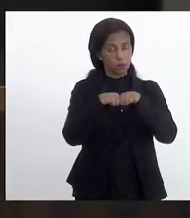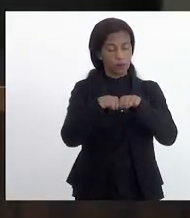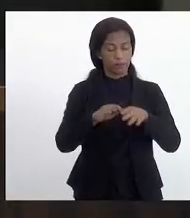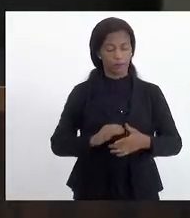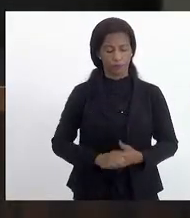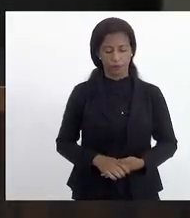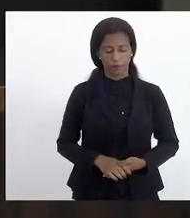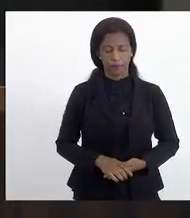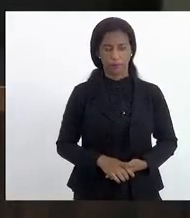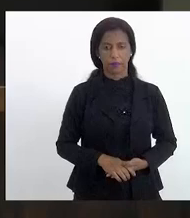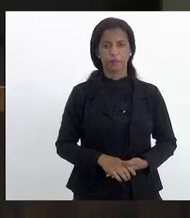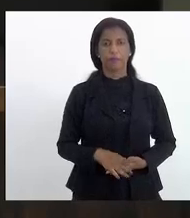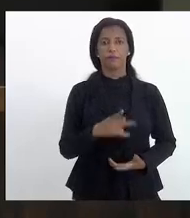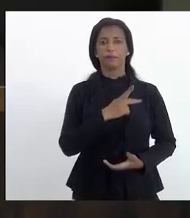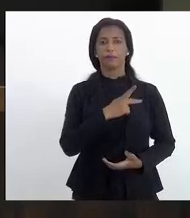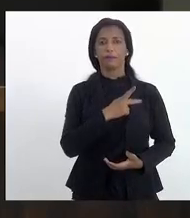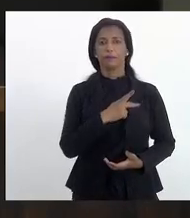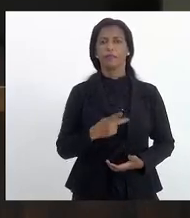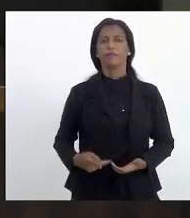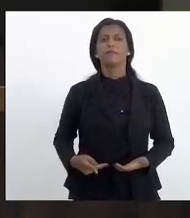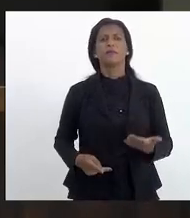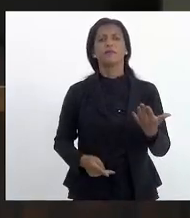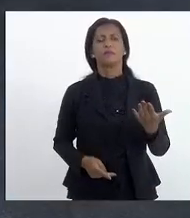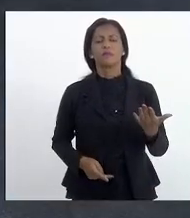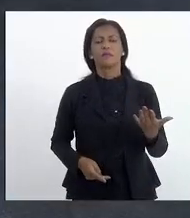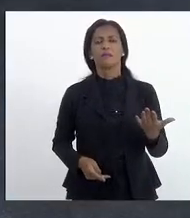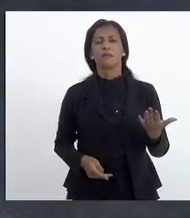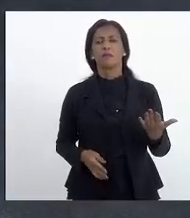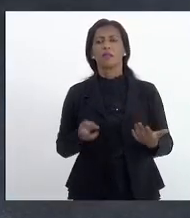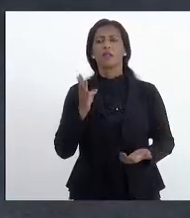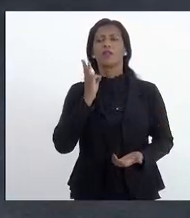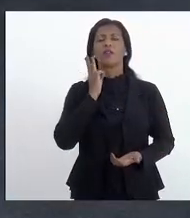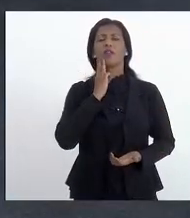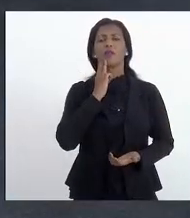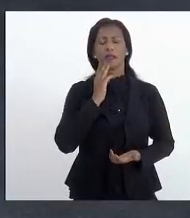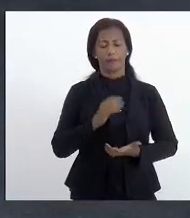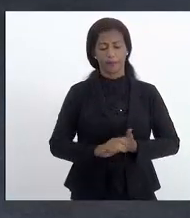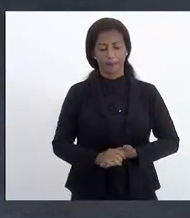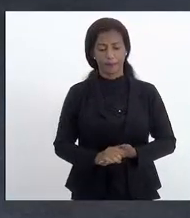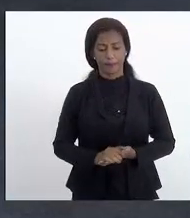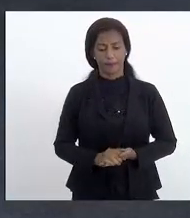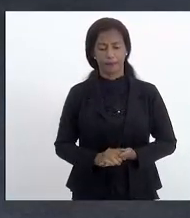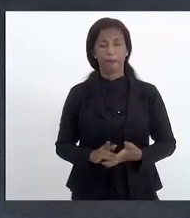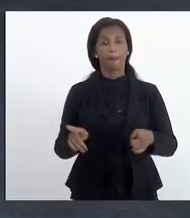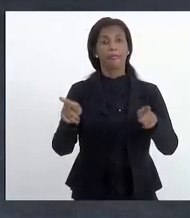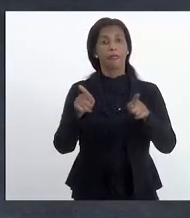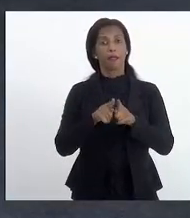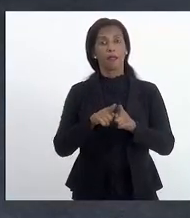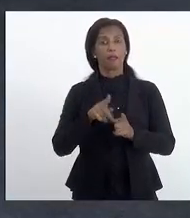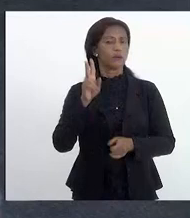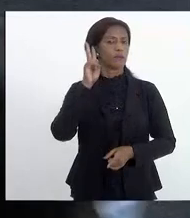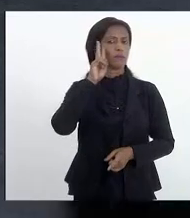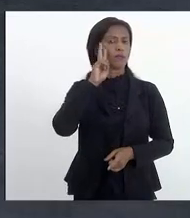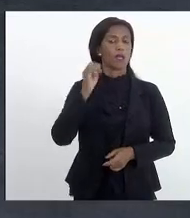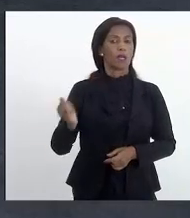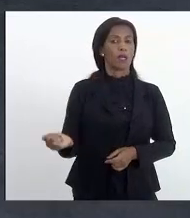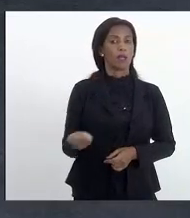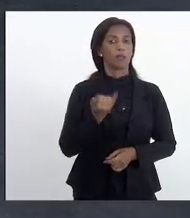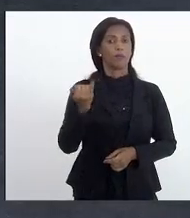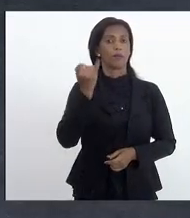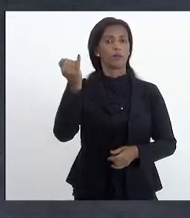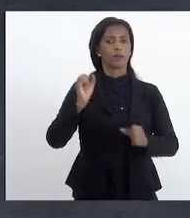André. Deputado Valdec. Não, eu queria também registrar a importância desse